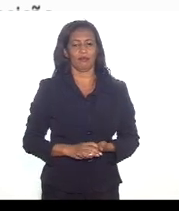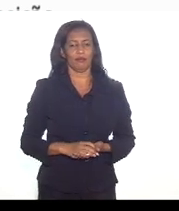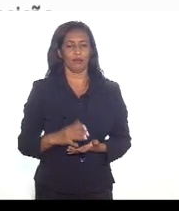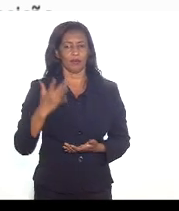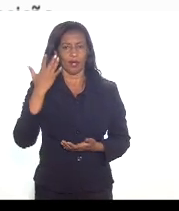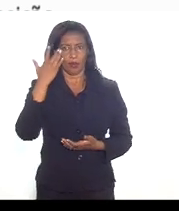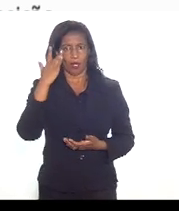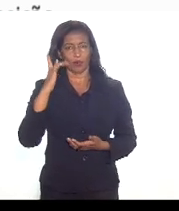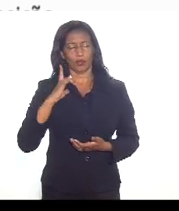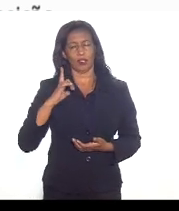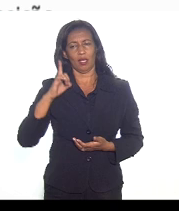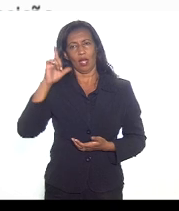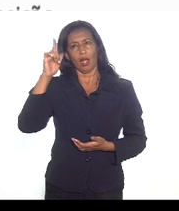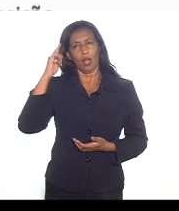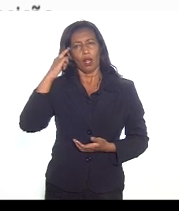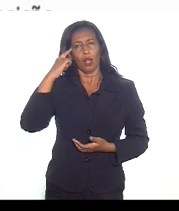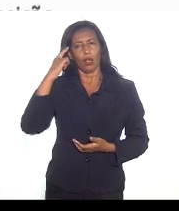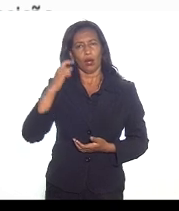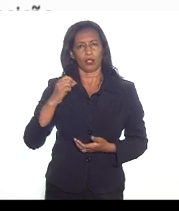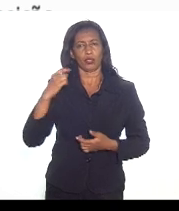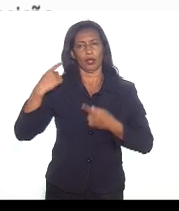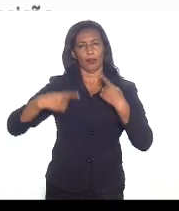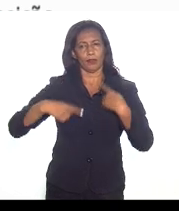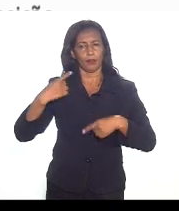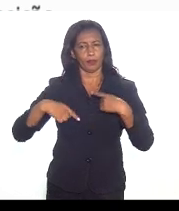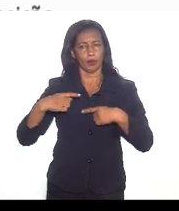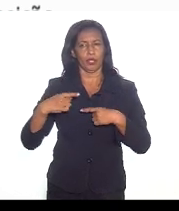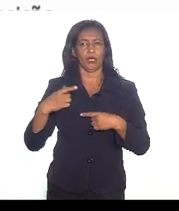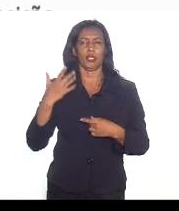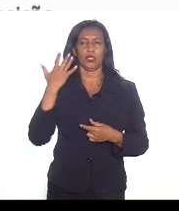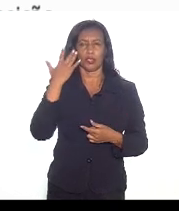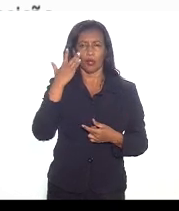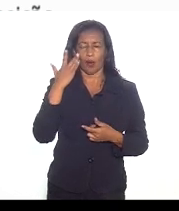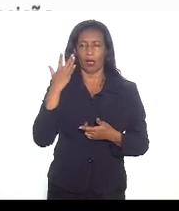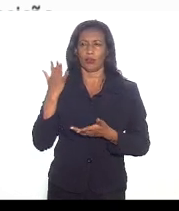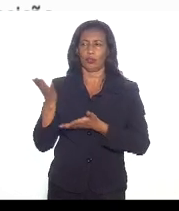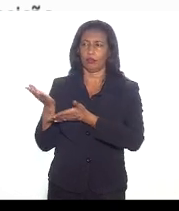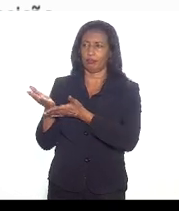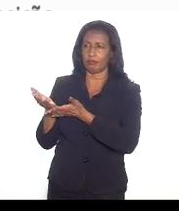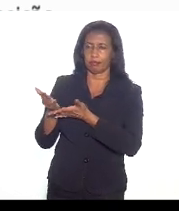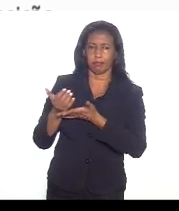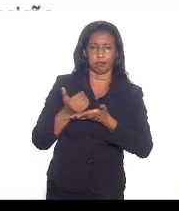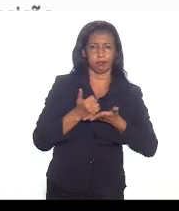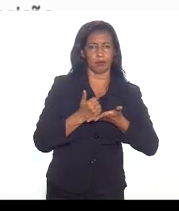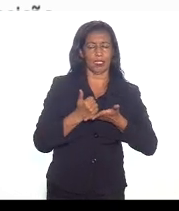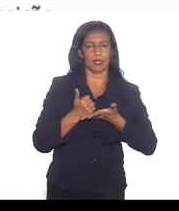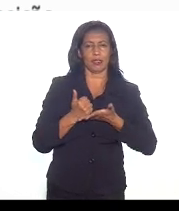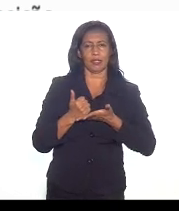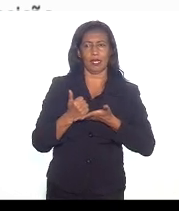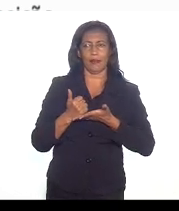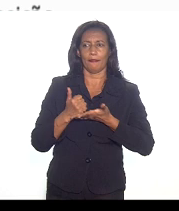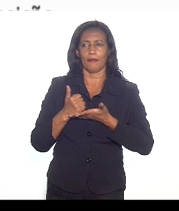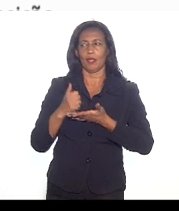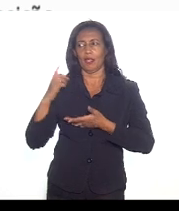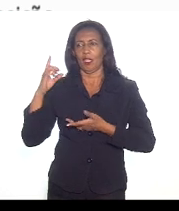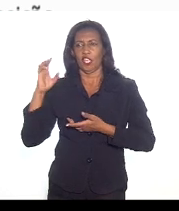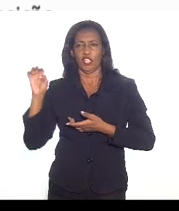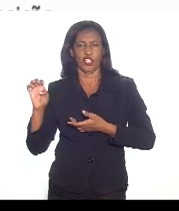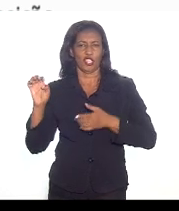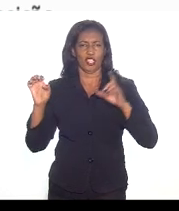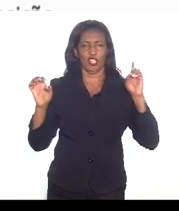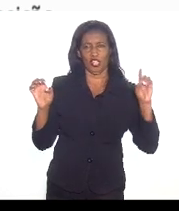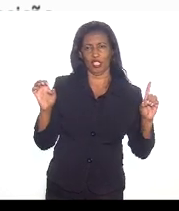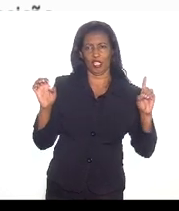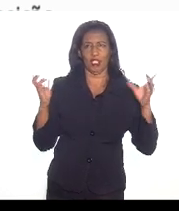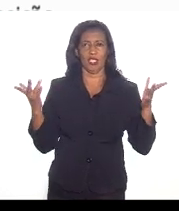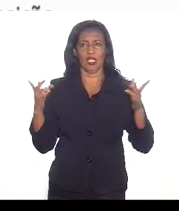tem a ver com a lógica política, eu acho que tem a ver com a herança ali das cassações, que no período militar que foi cassado à esquerda e à direita, e aí